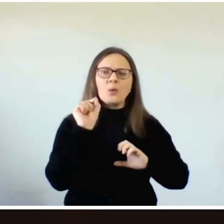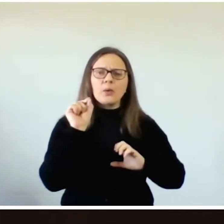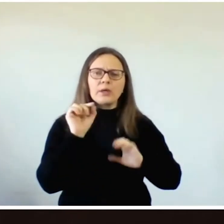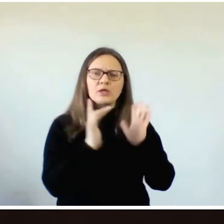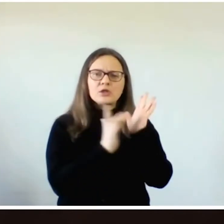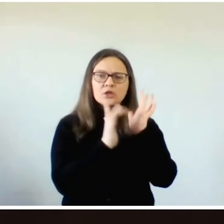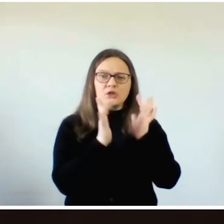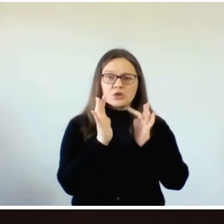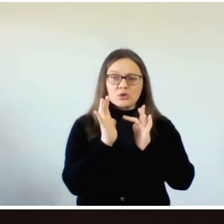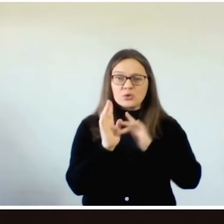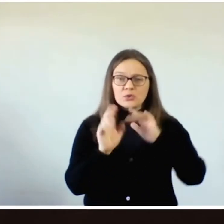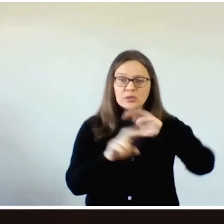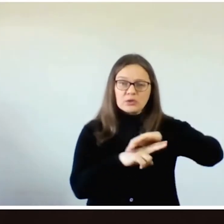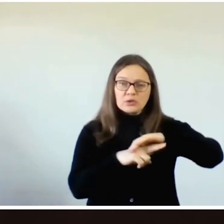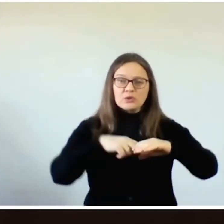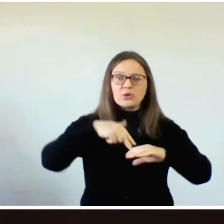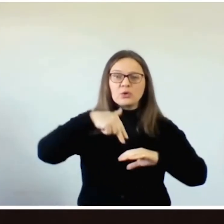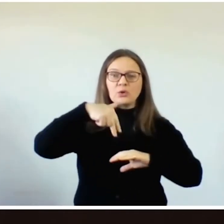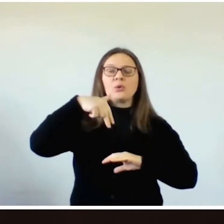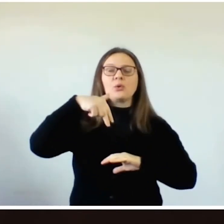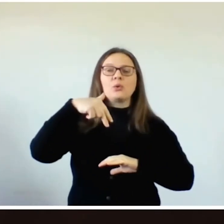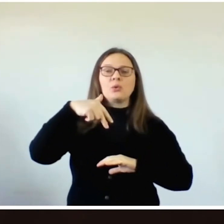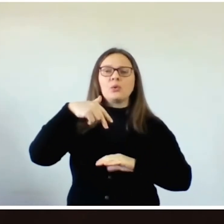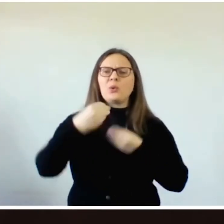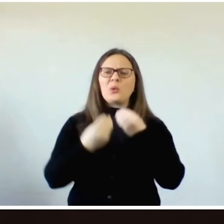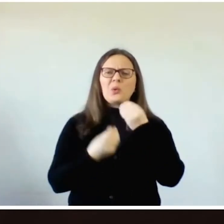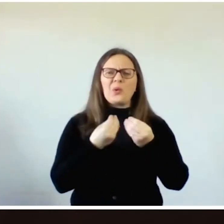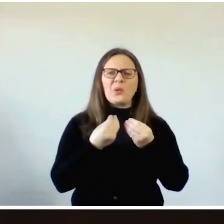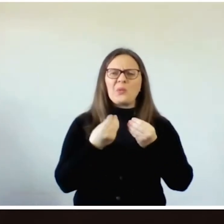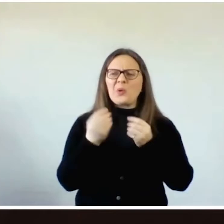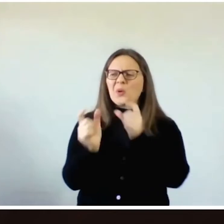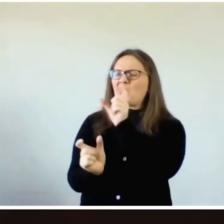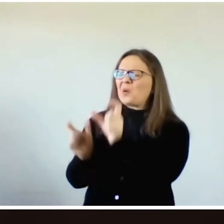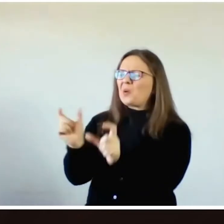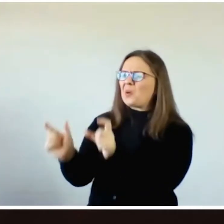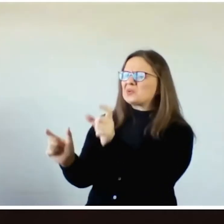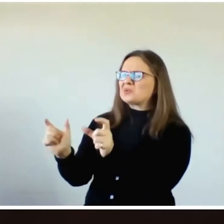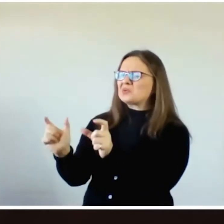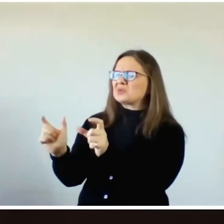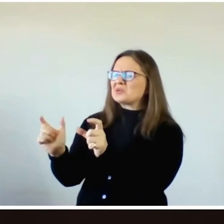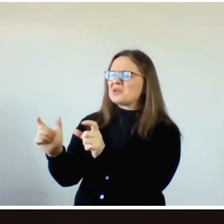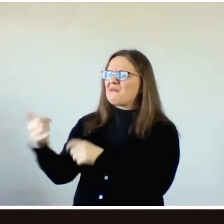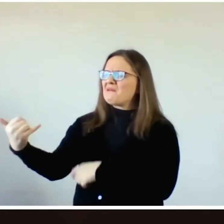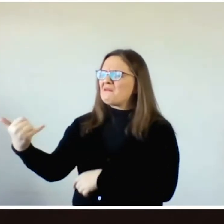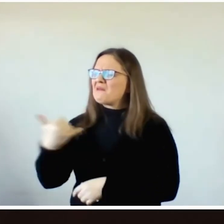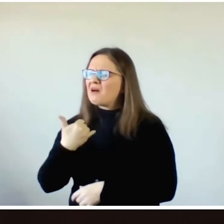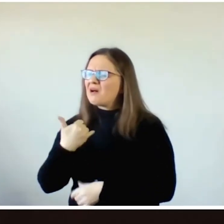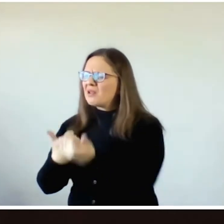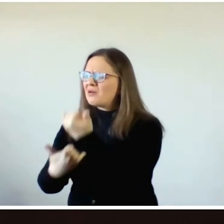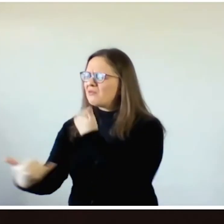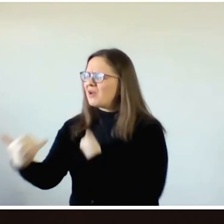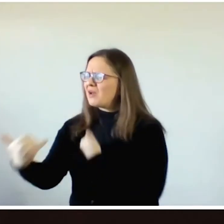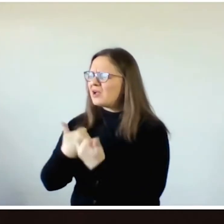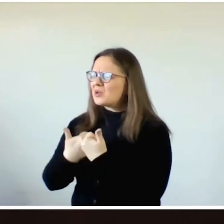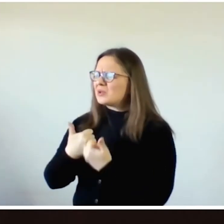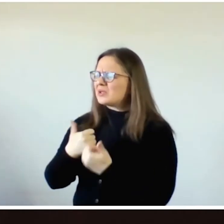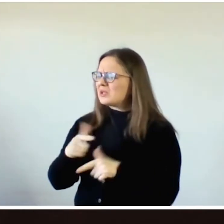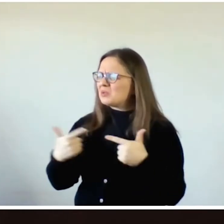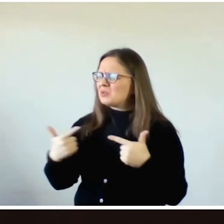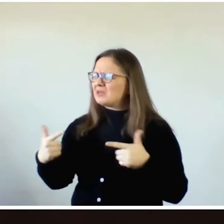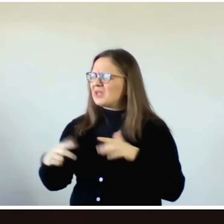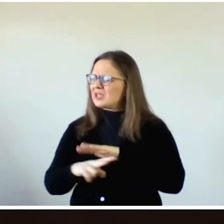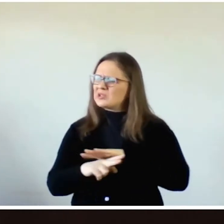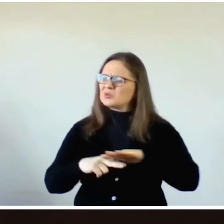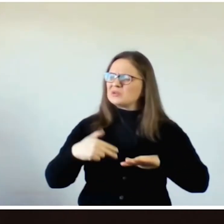dentre os mortos, como pois afirmam alguns dentre vós que não há ressurreição de mortos? Se não há ressurreição de mortos,